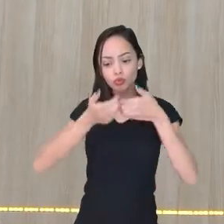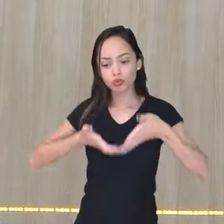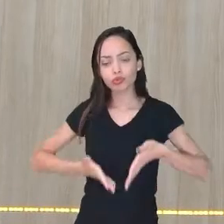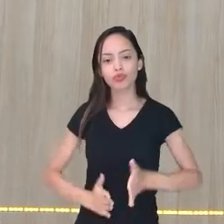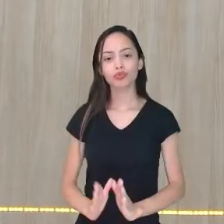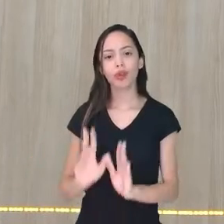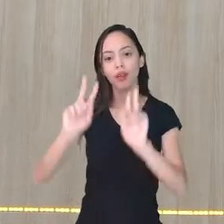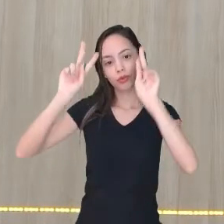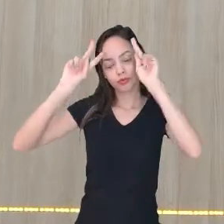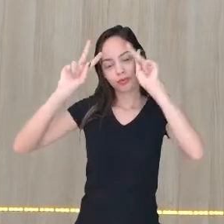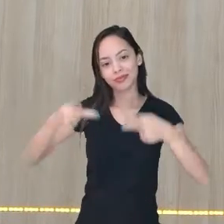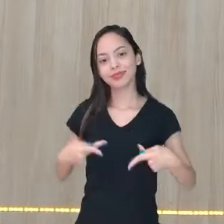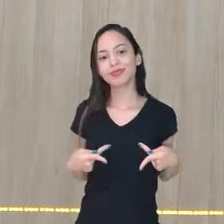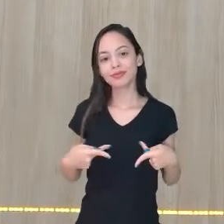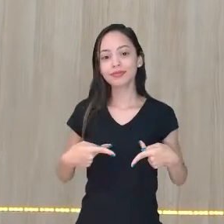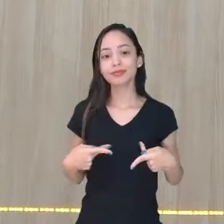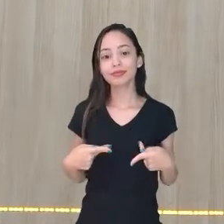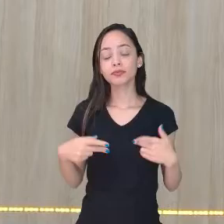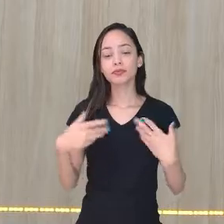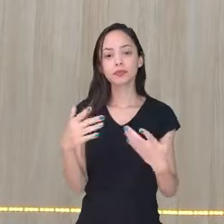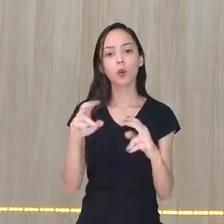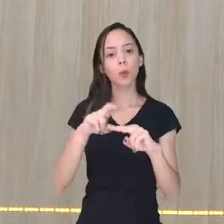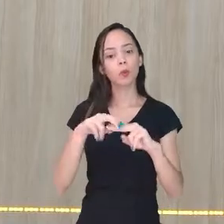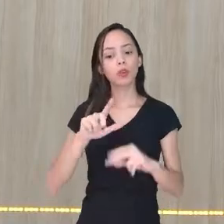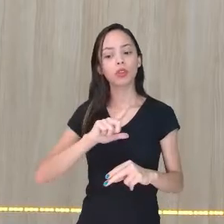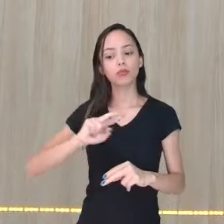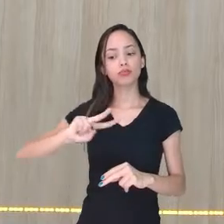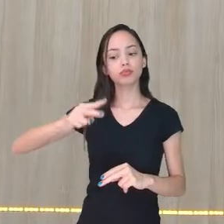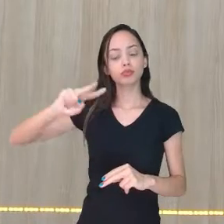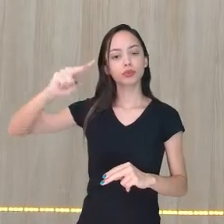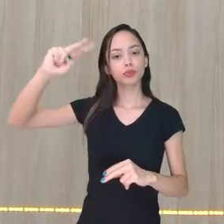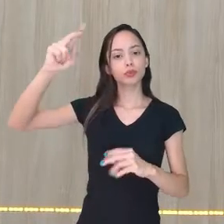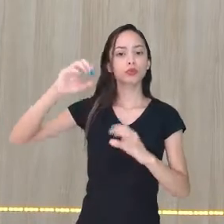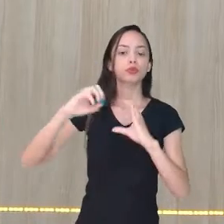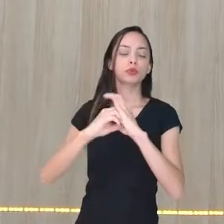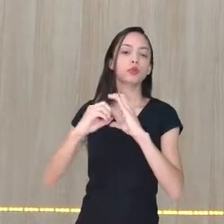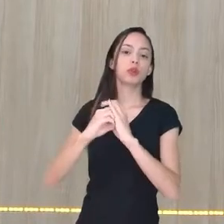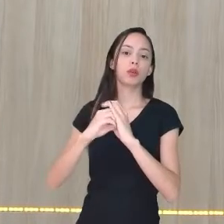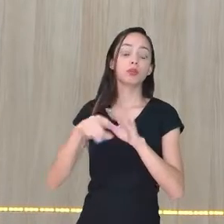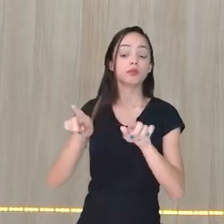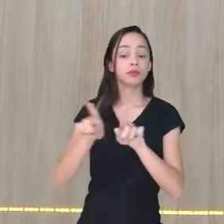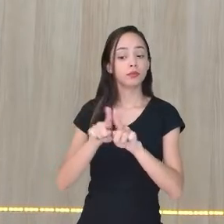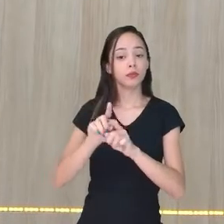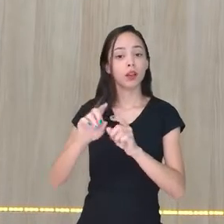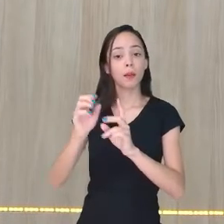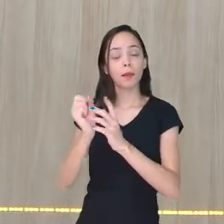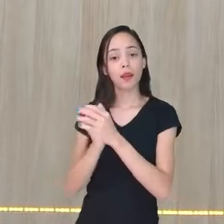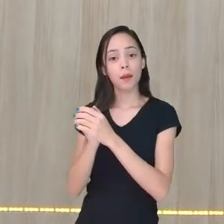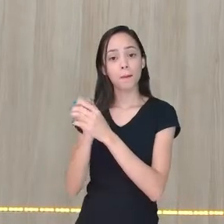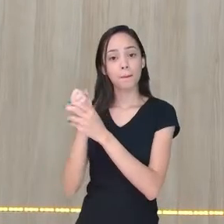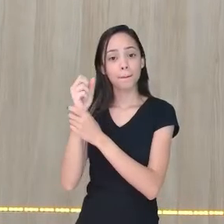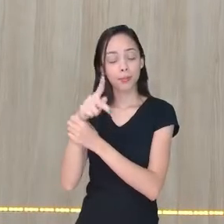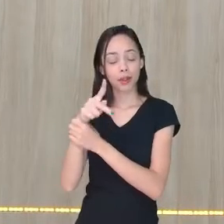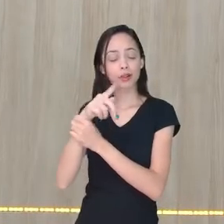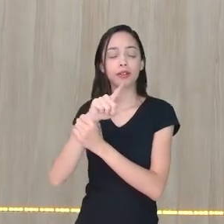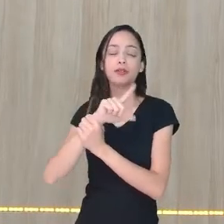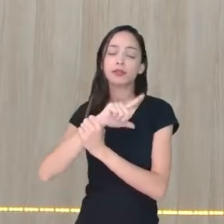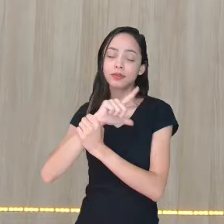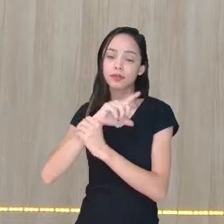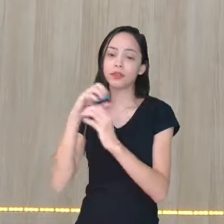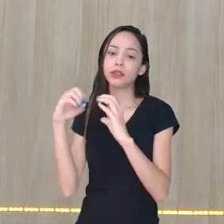né? E aí a gente vai ter essa multiplicação celular. Também as plantas, elas também têm células, certo,